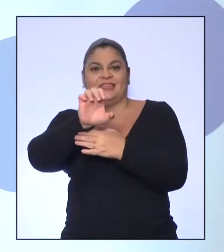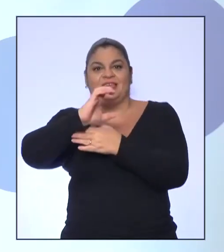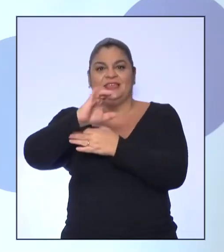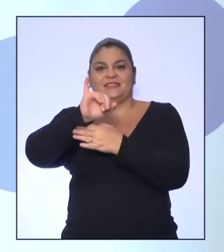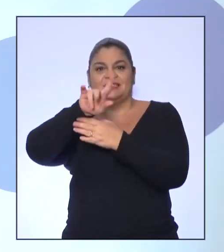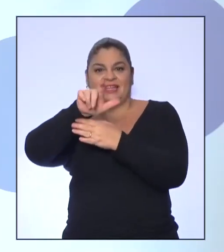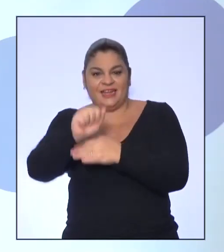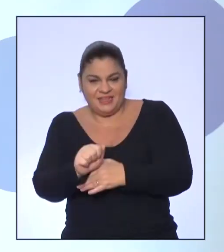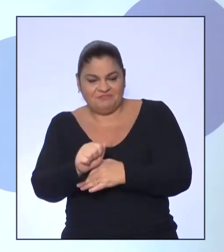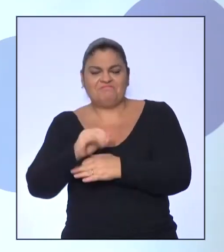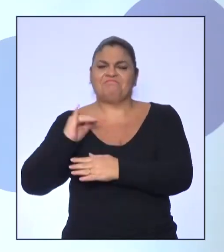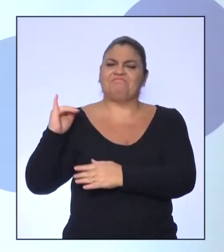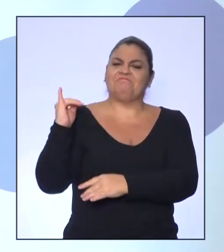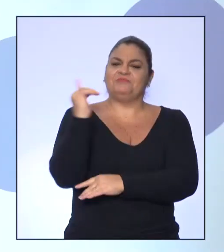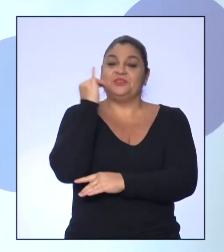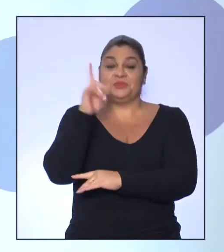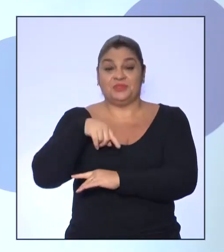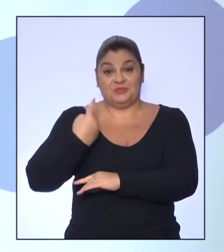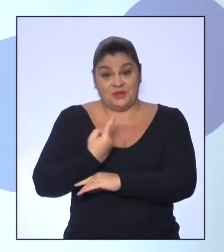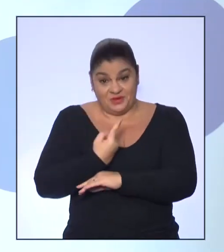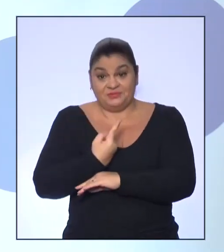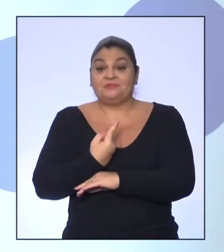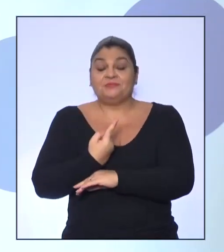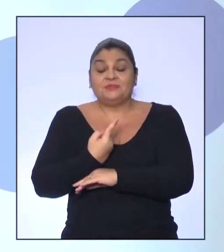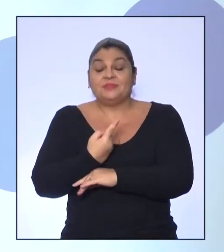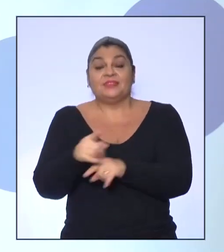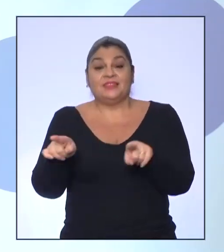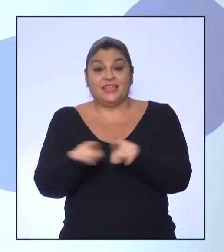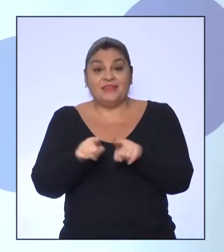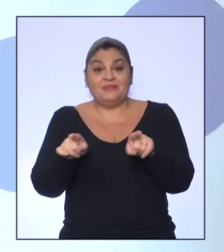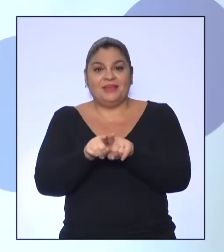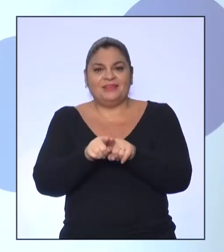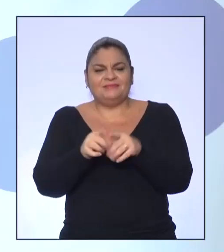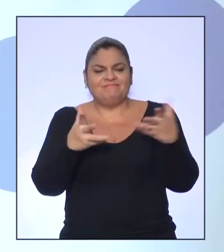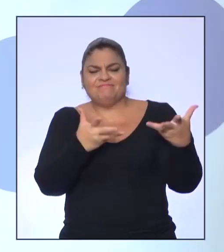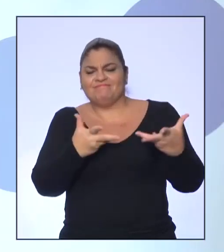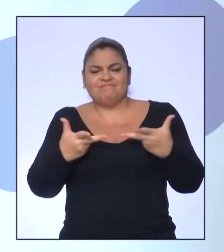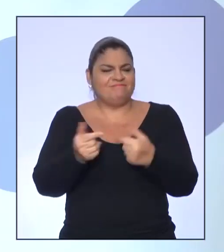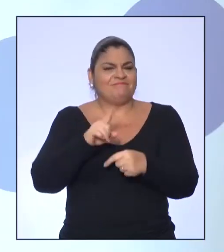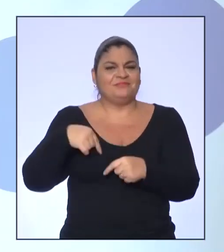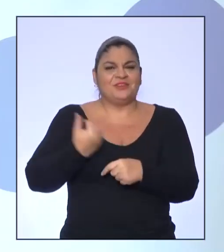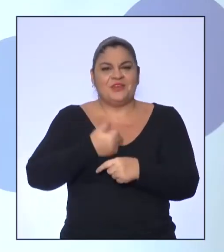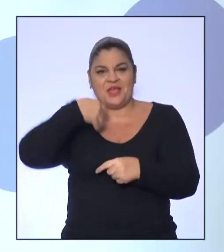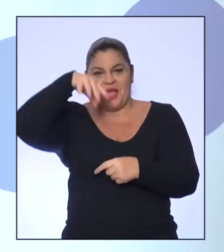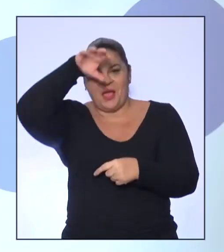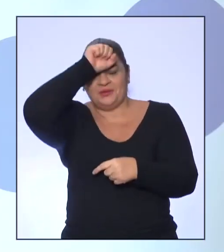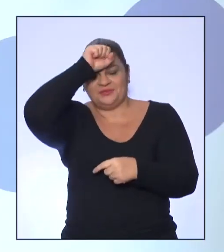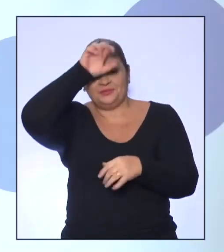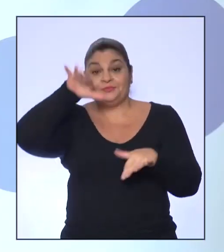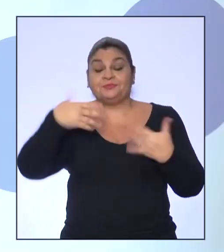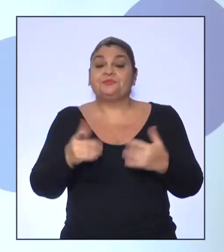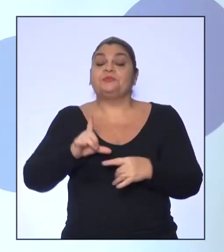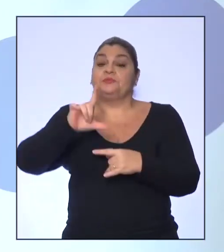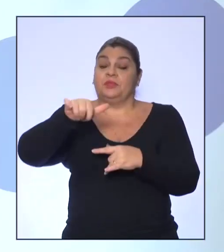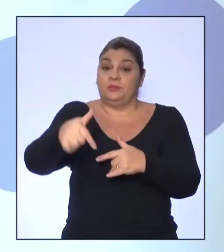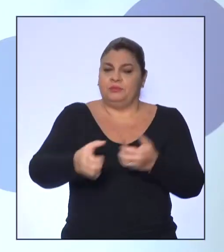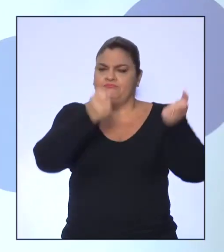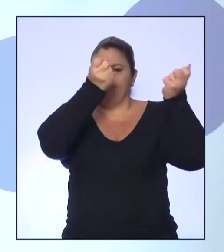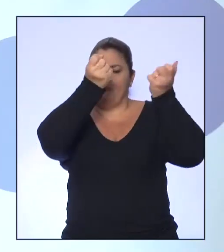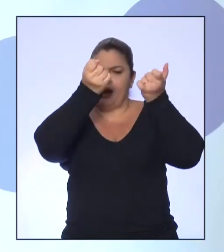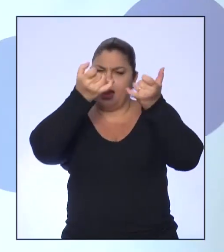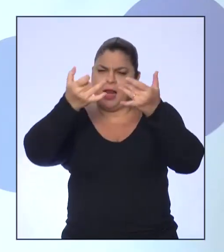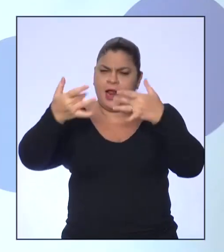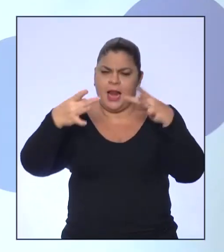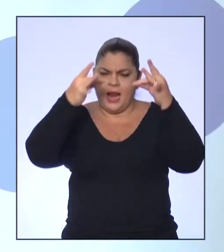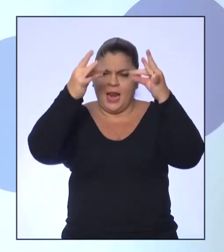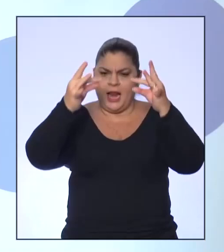extrema valia e muito, muito enriquecedor para nós. Depois que vocês tiveram essa explicação